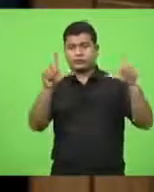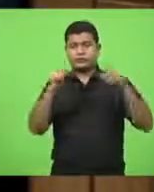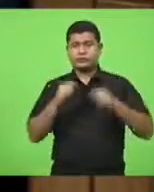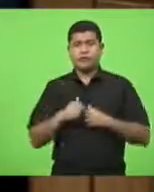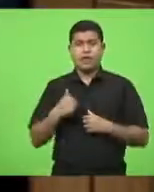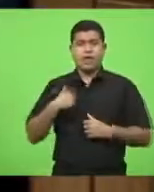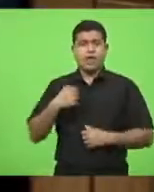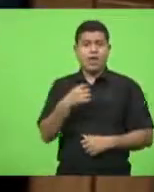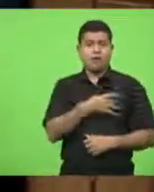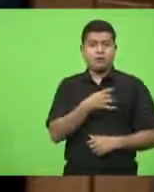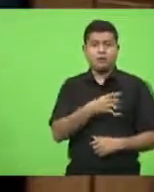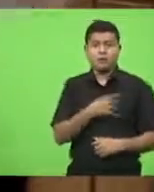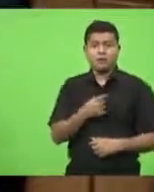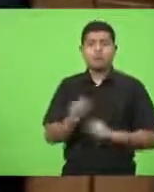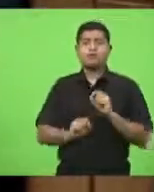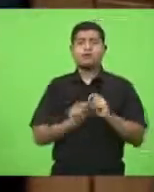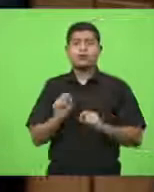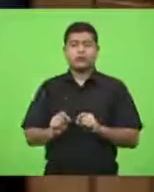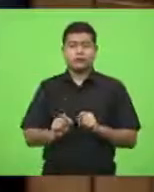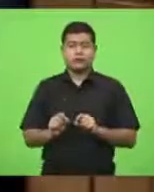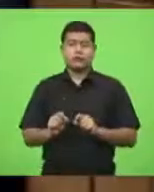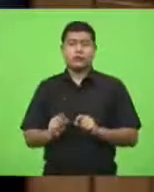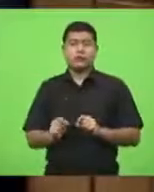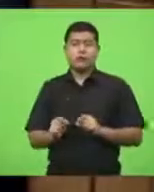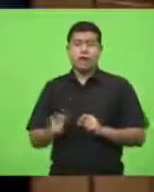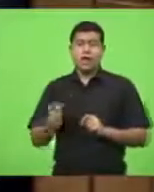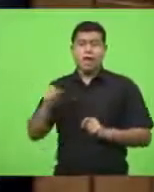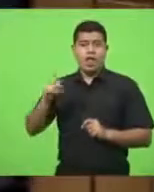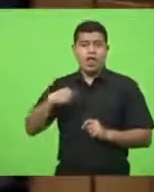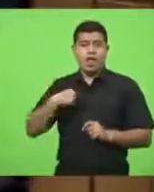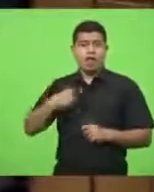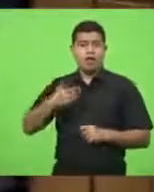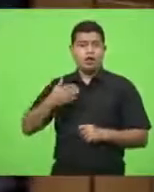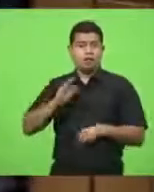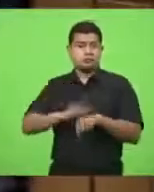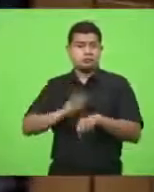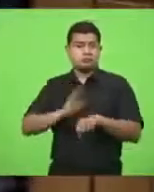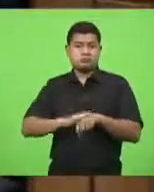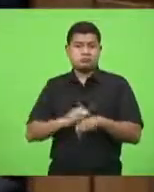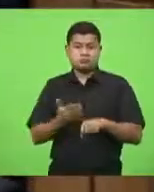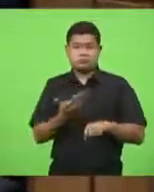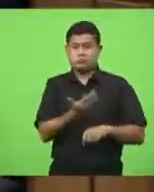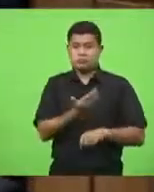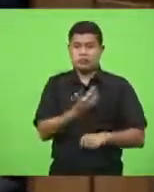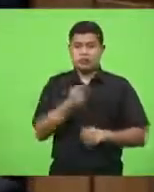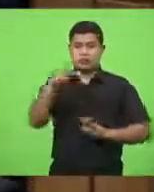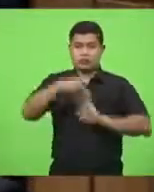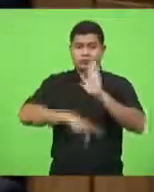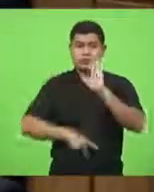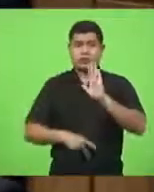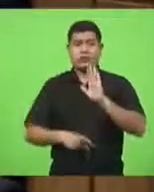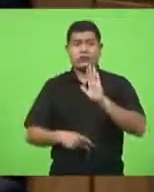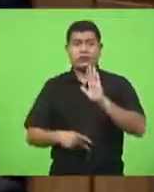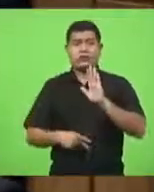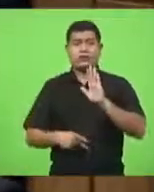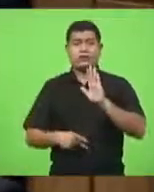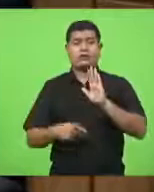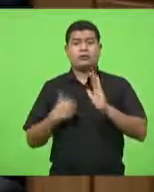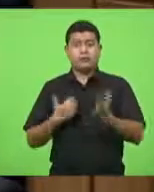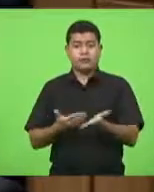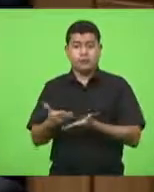medo, receio, que eu tenho certeza que não é a intenção do autor, nem dos deputados que aprovaram o projeto, é que